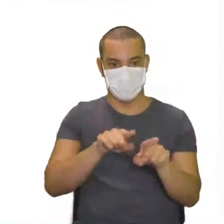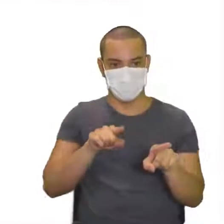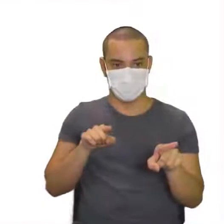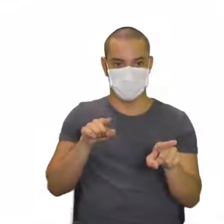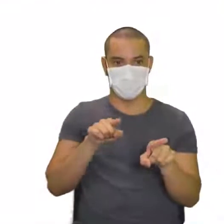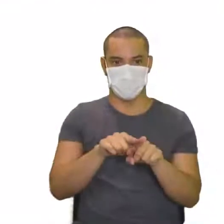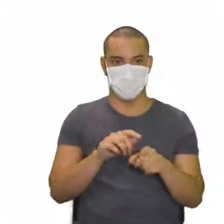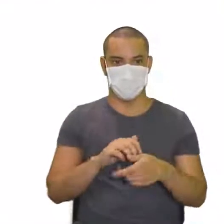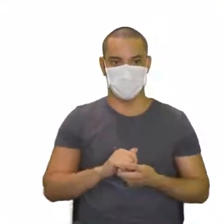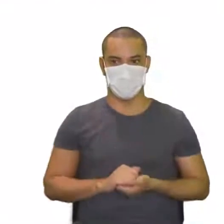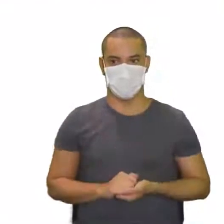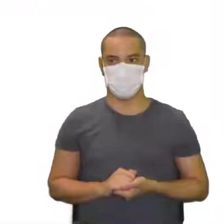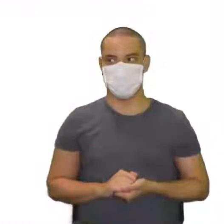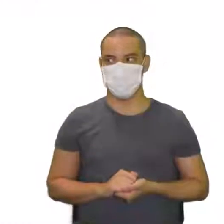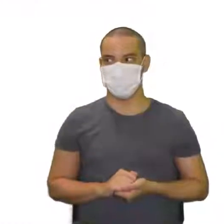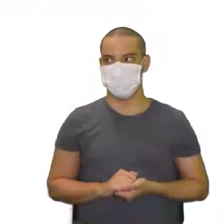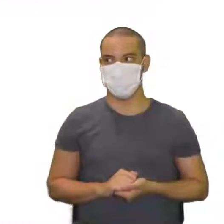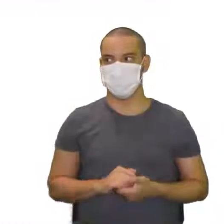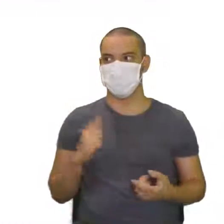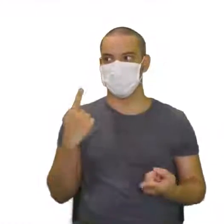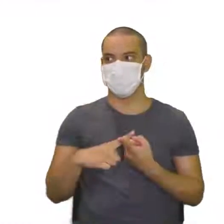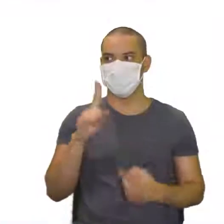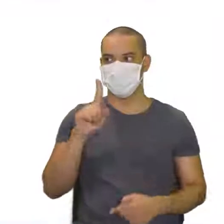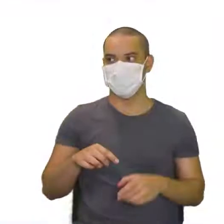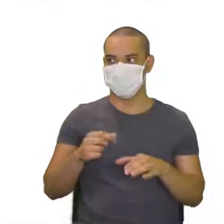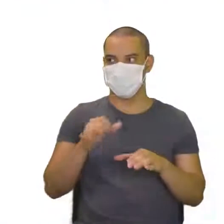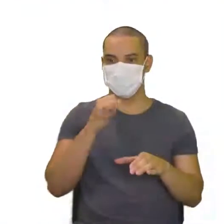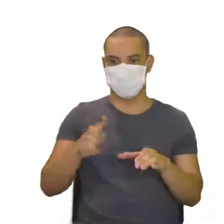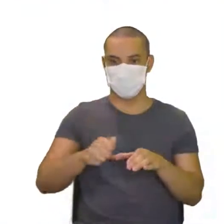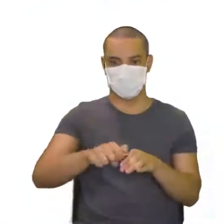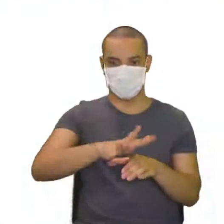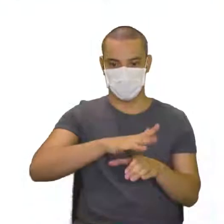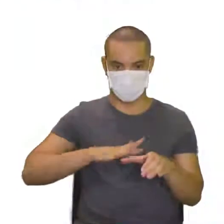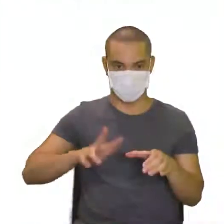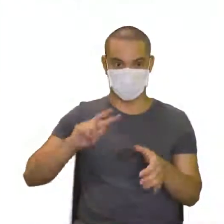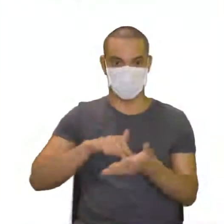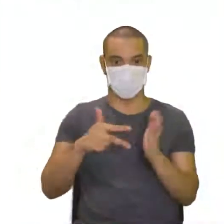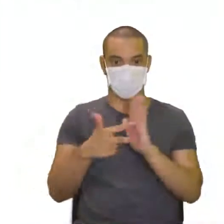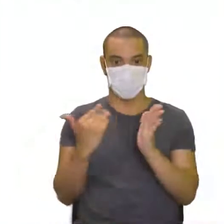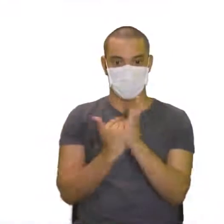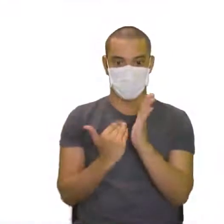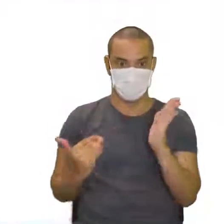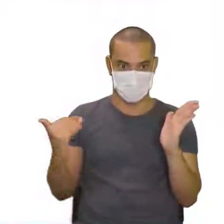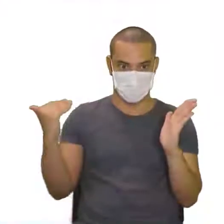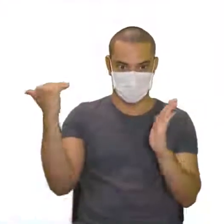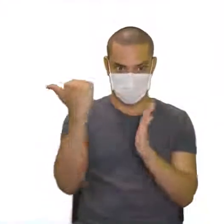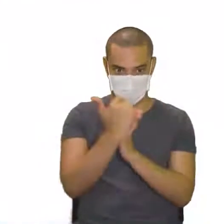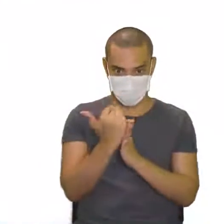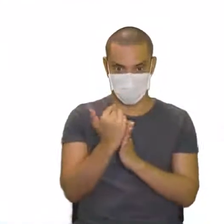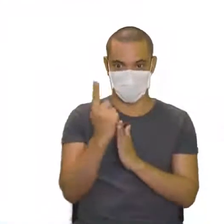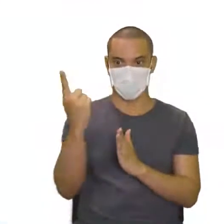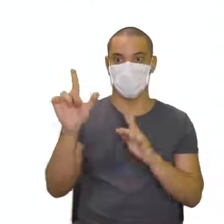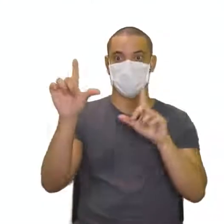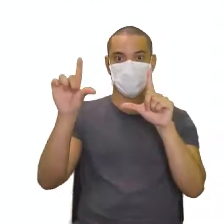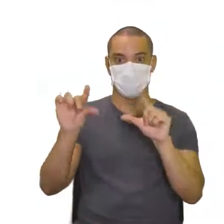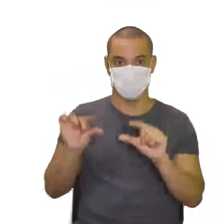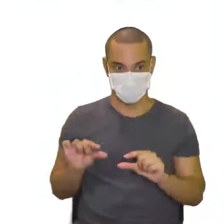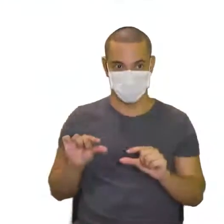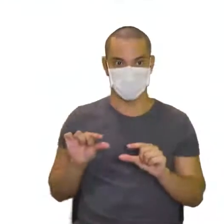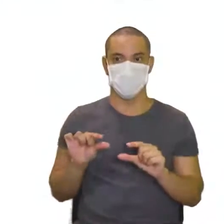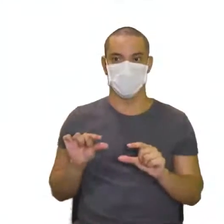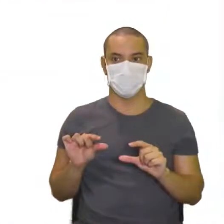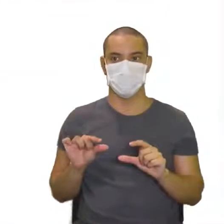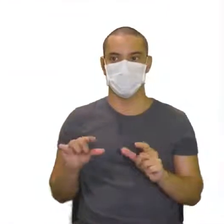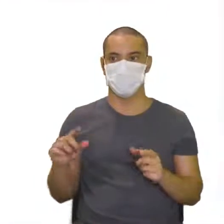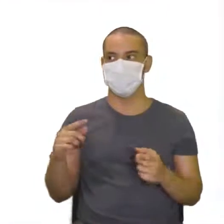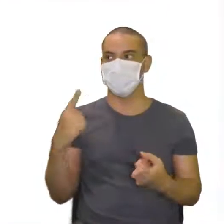da igualdade, que no caso é o campo. Isso significa, se o raio aumenta, esse campo diminui, certo?